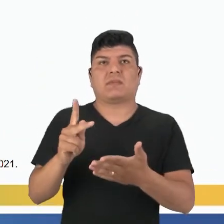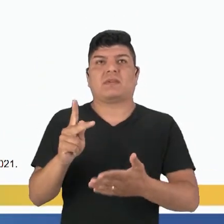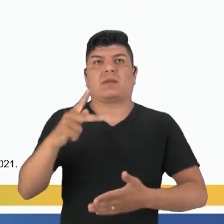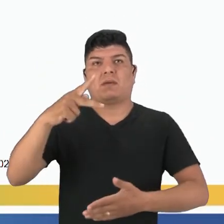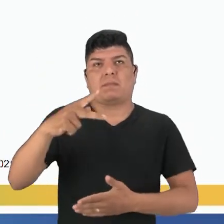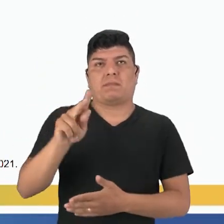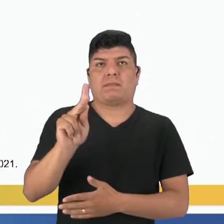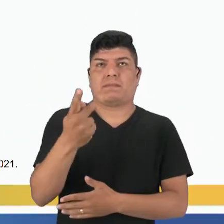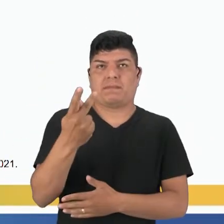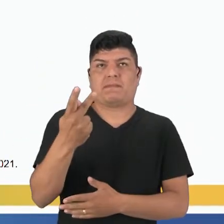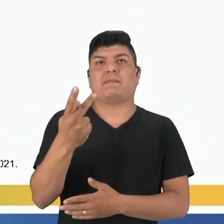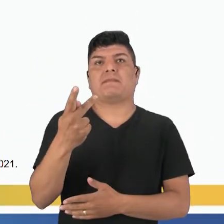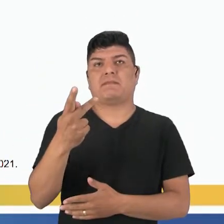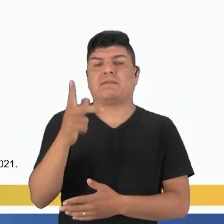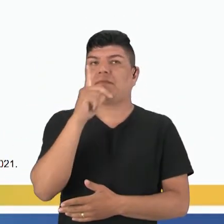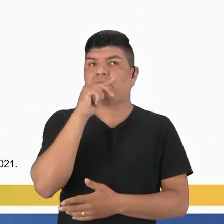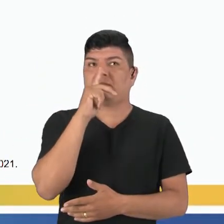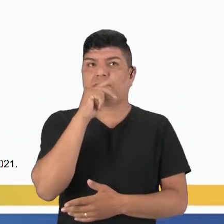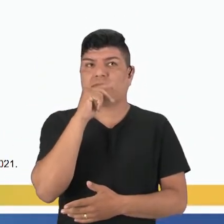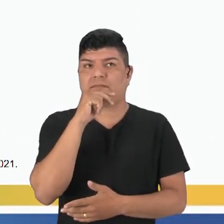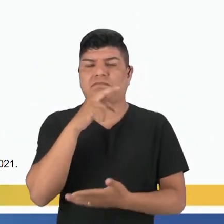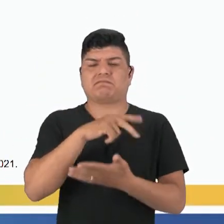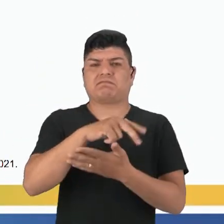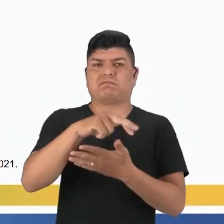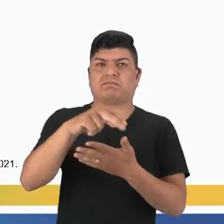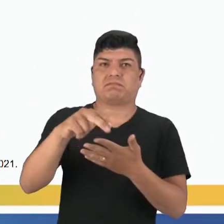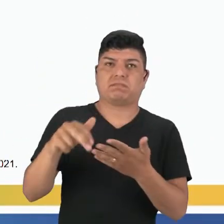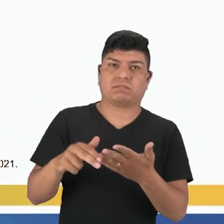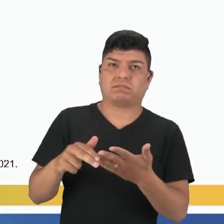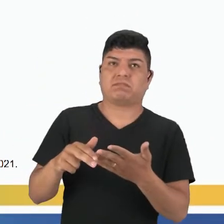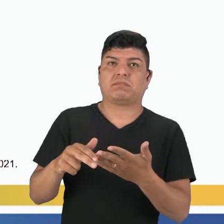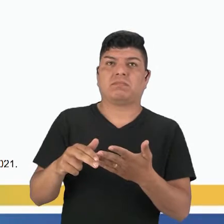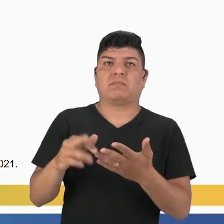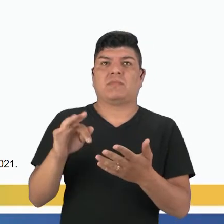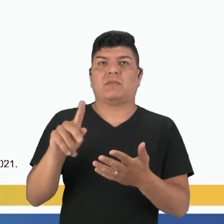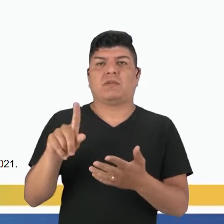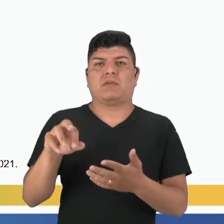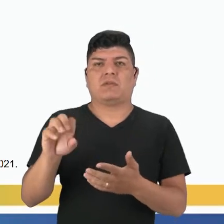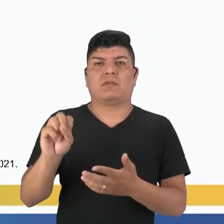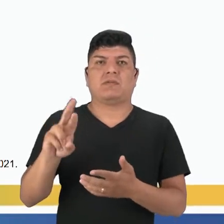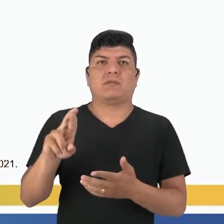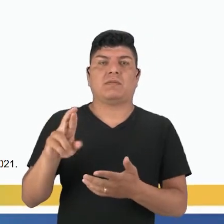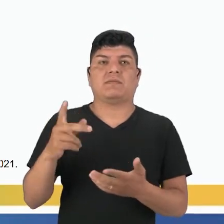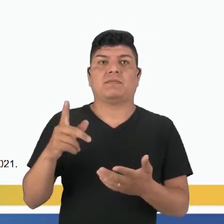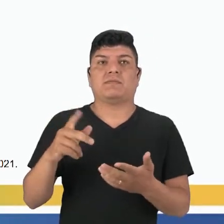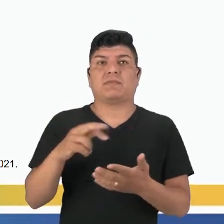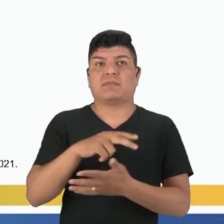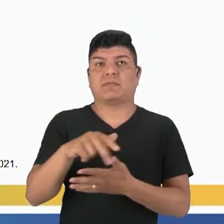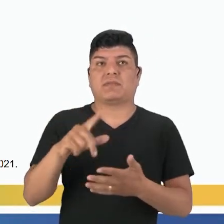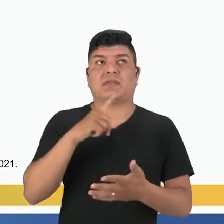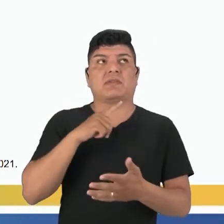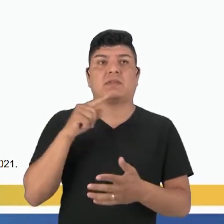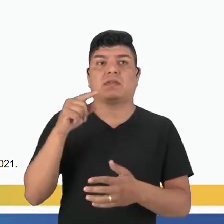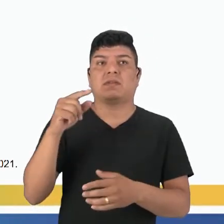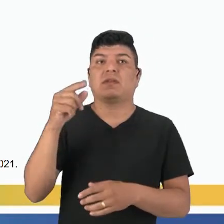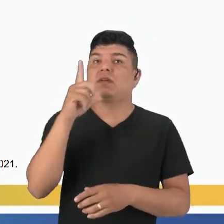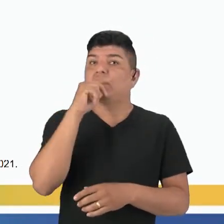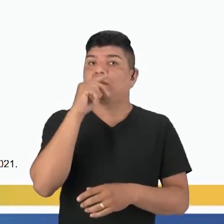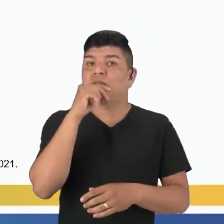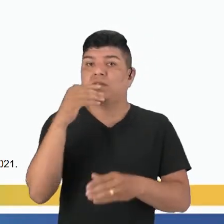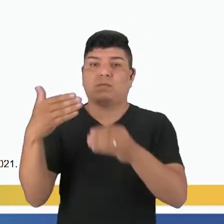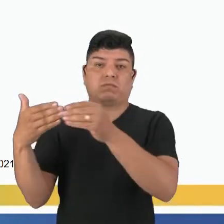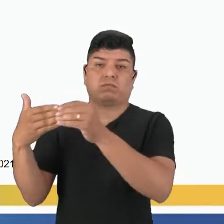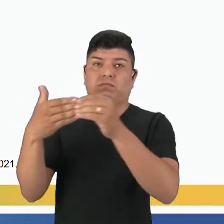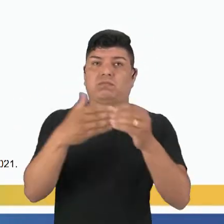água, turbidez, quantidade de cloro, temperatura, alcalinidade, flúor, detalhe, cor. E uma coisa legal é que aqui eles têm essas torneiras que trazem a